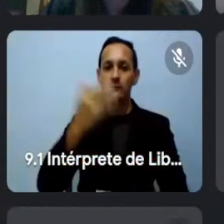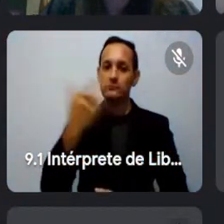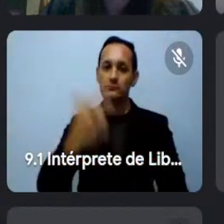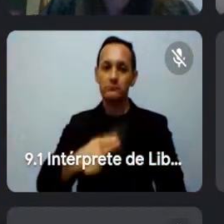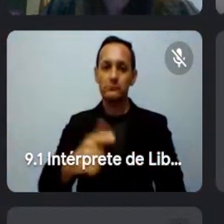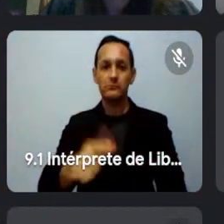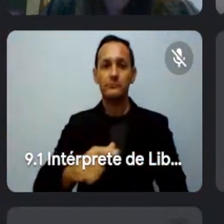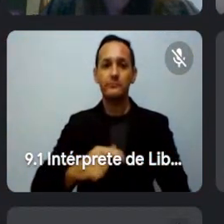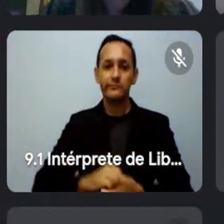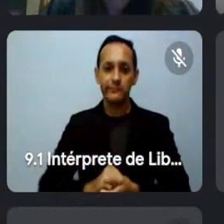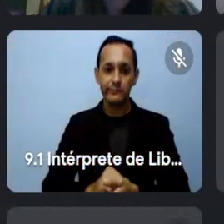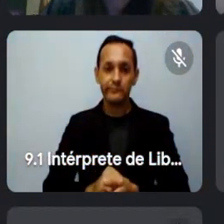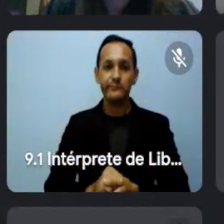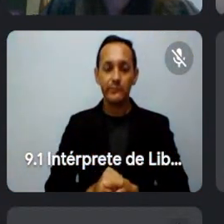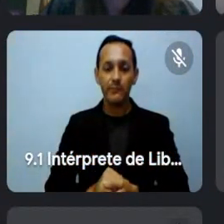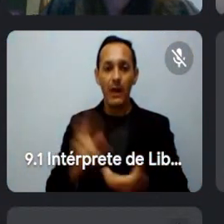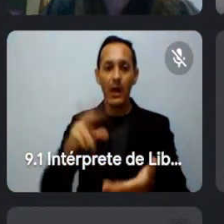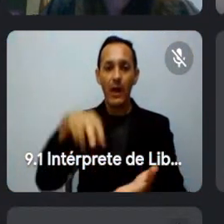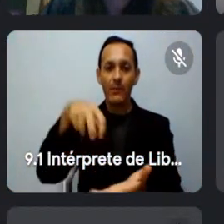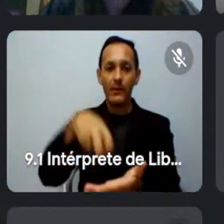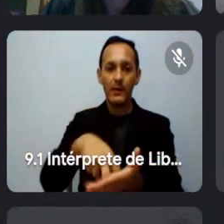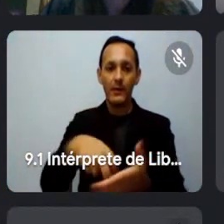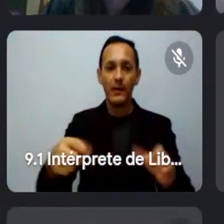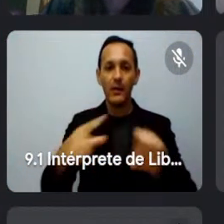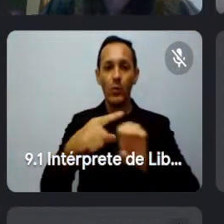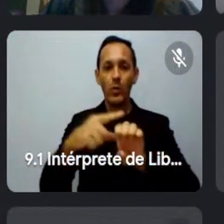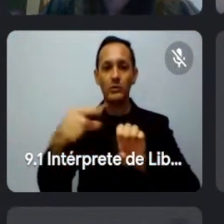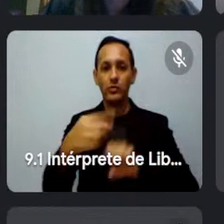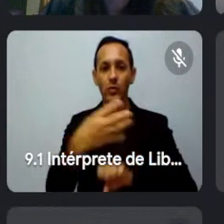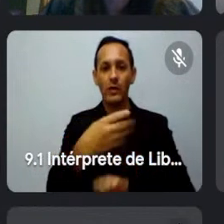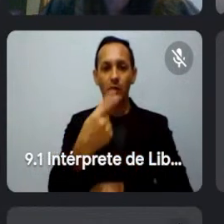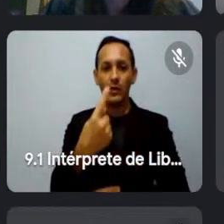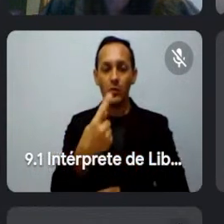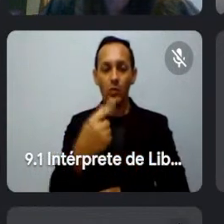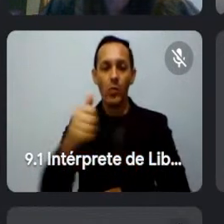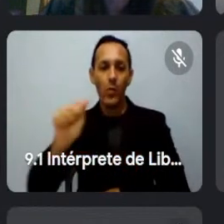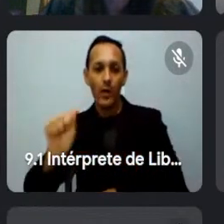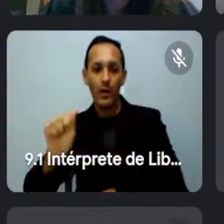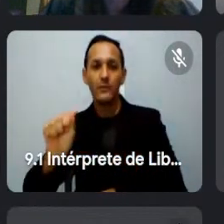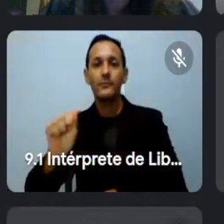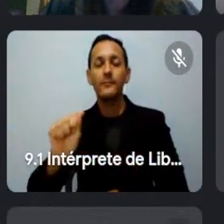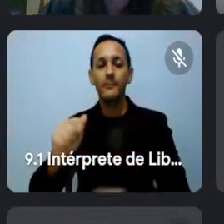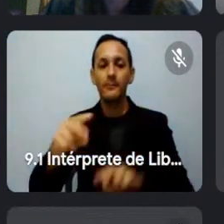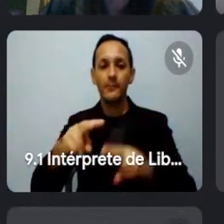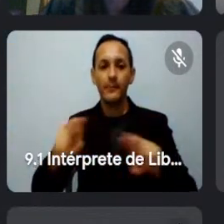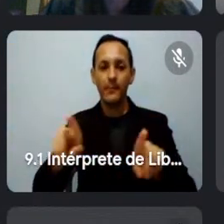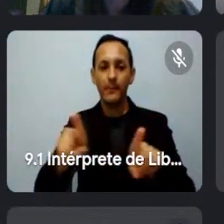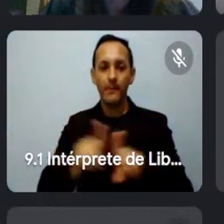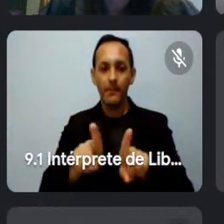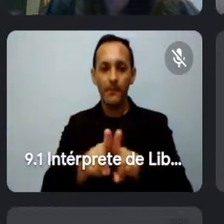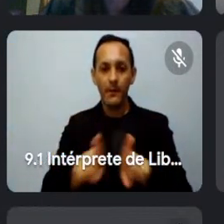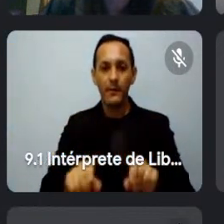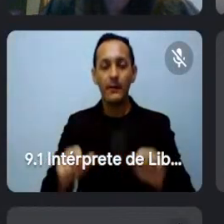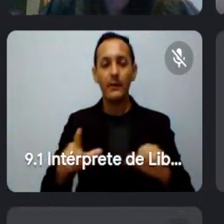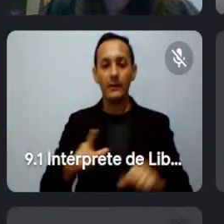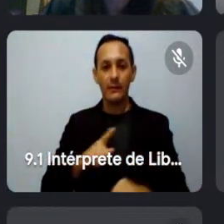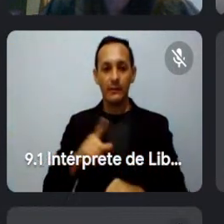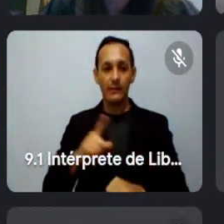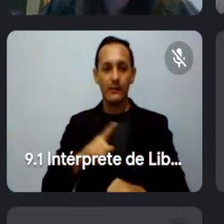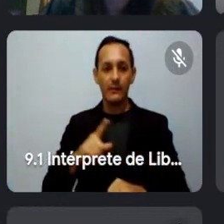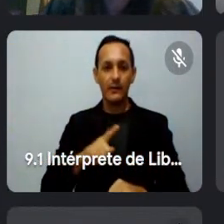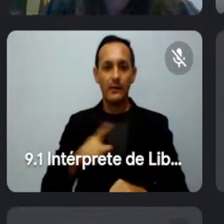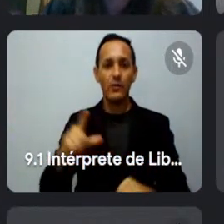e aplicar as penas do artigo 41 lá no entanto seu presente é a sagge foi para o vida e